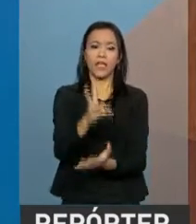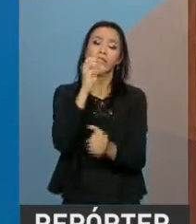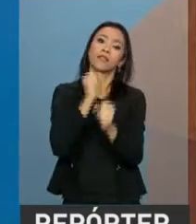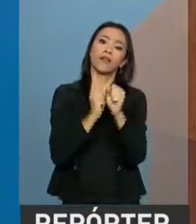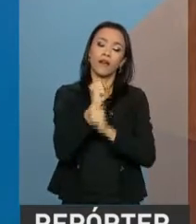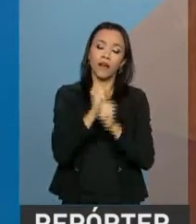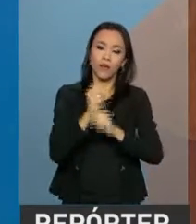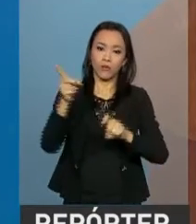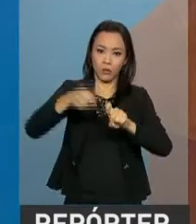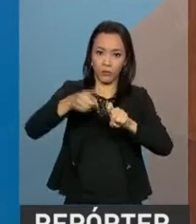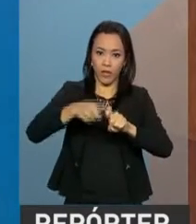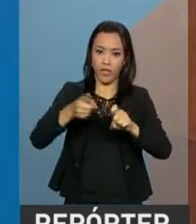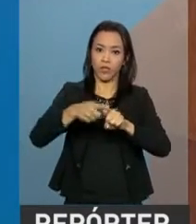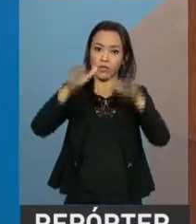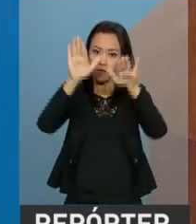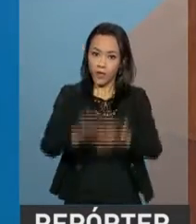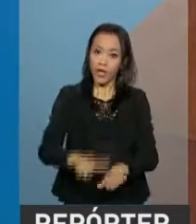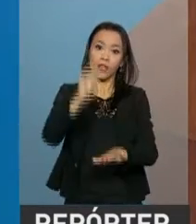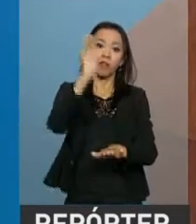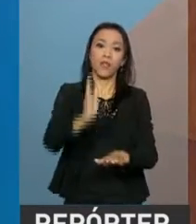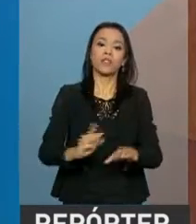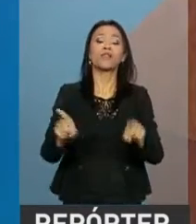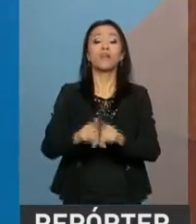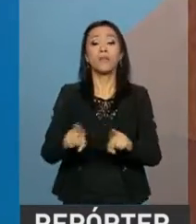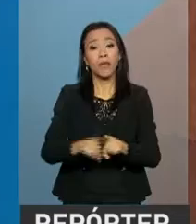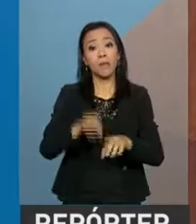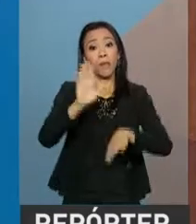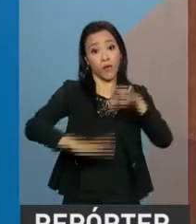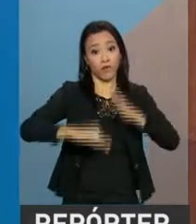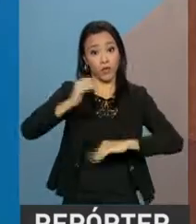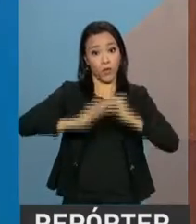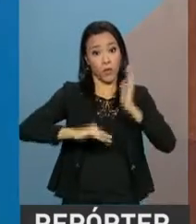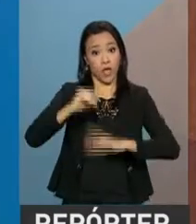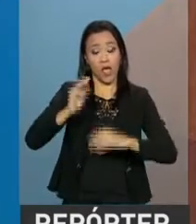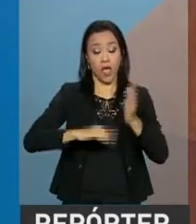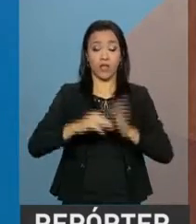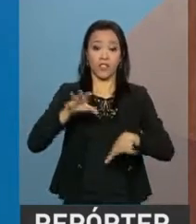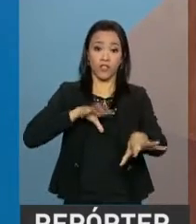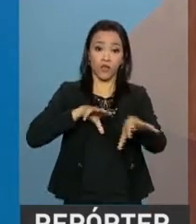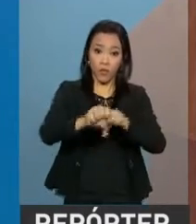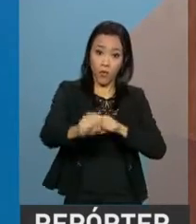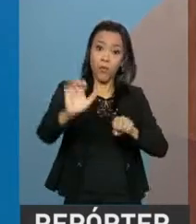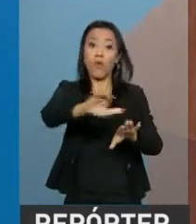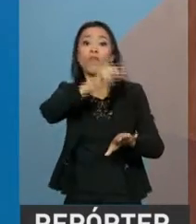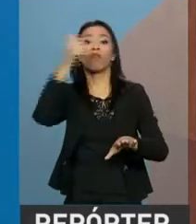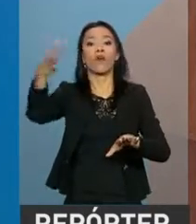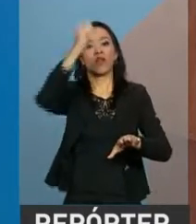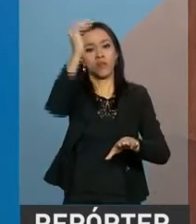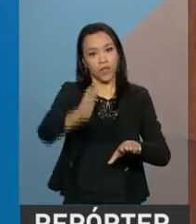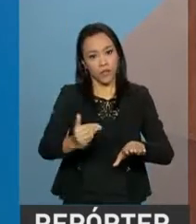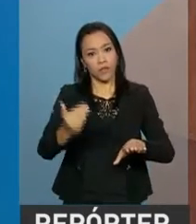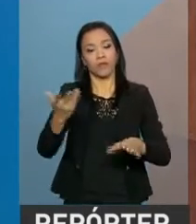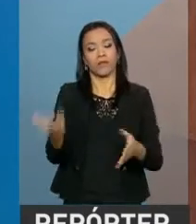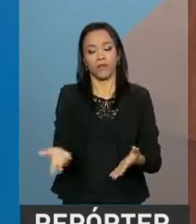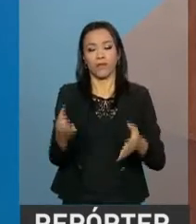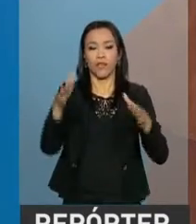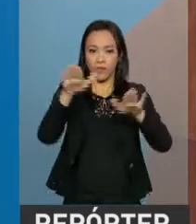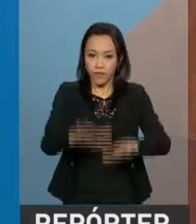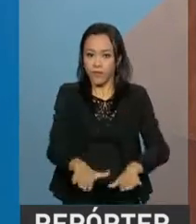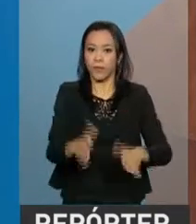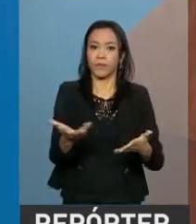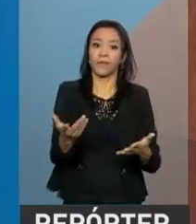dos médicos estrangeiros e dos profissionais Brasileiros formados no exterior sem diploma revalidado no Brasil